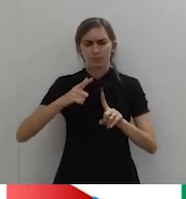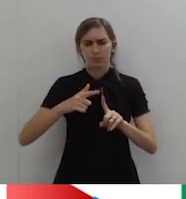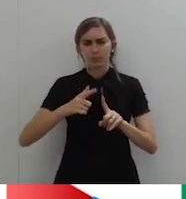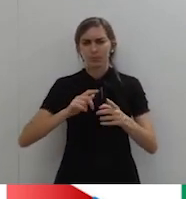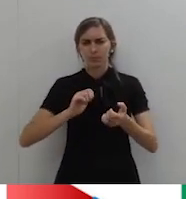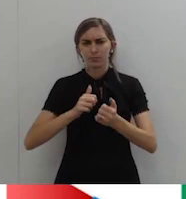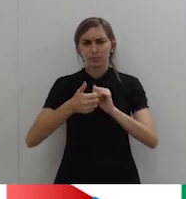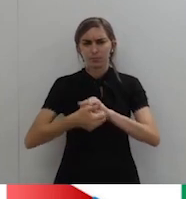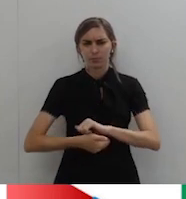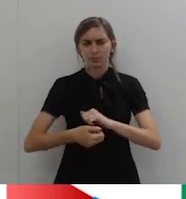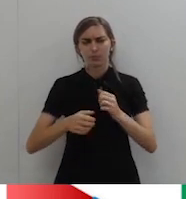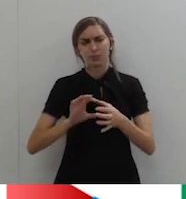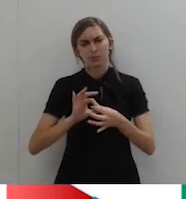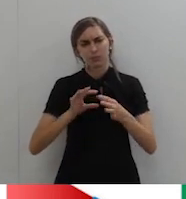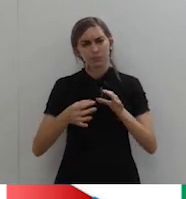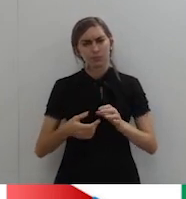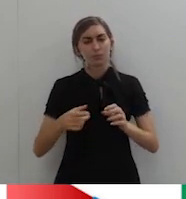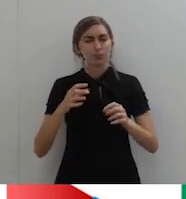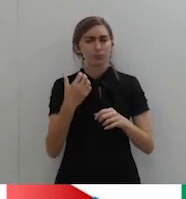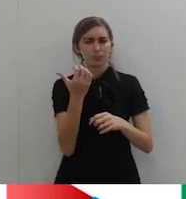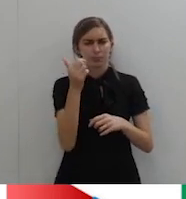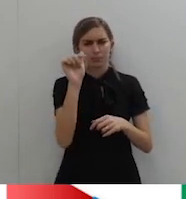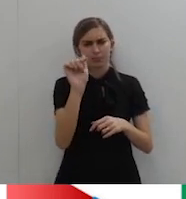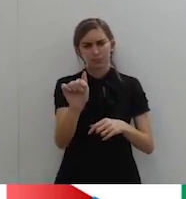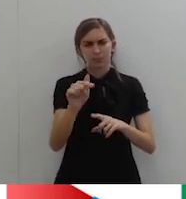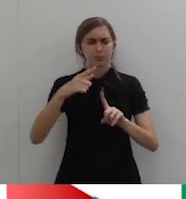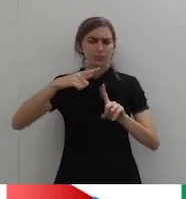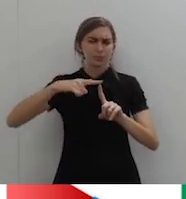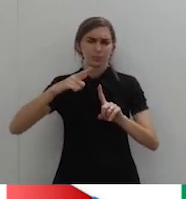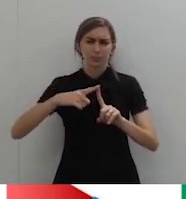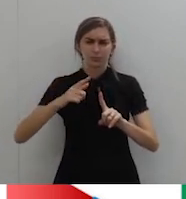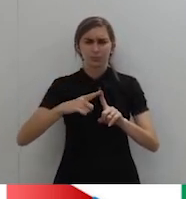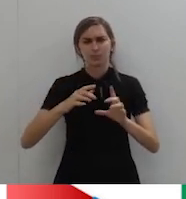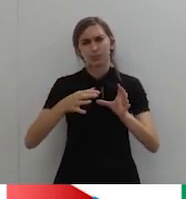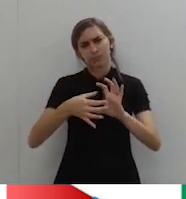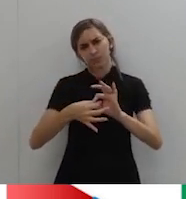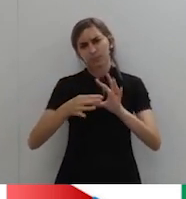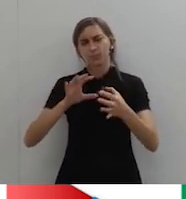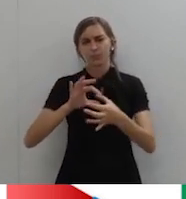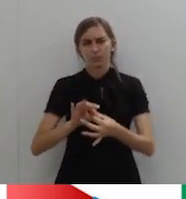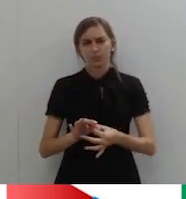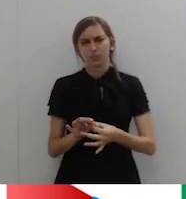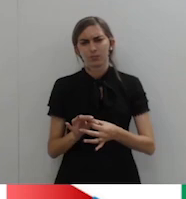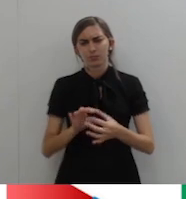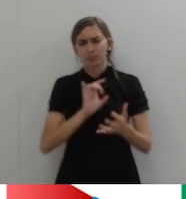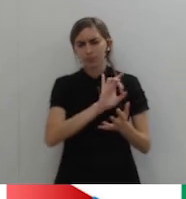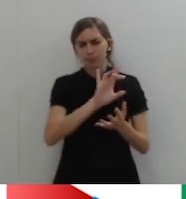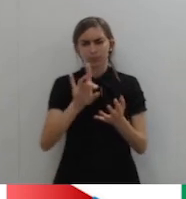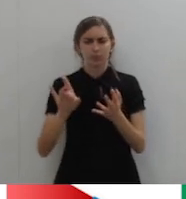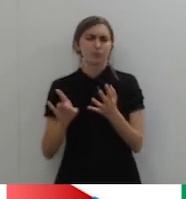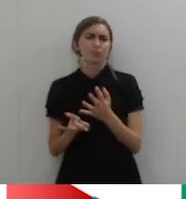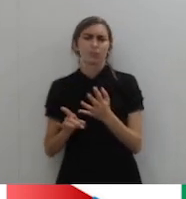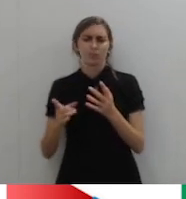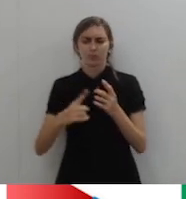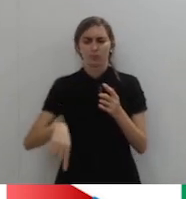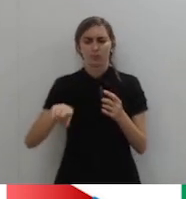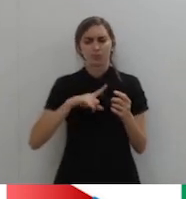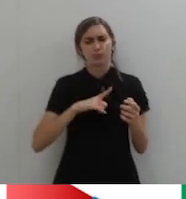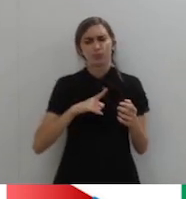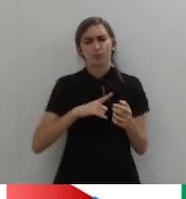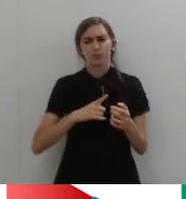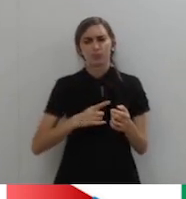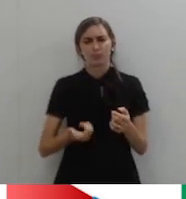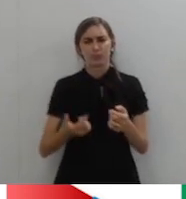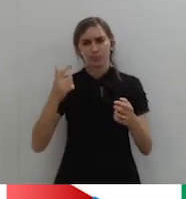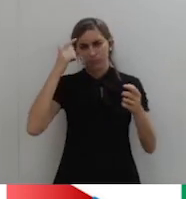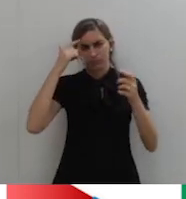Tipos de jogos. Nós temos ao todo 7 tipos de jogos. Vamos conhecer um pouquinho de cada um. Então, nós temos os